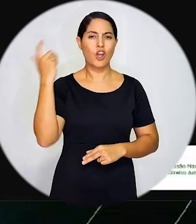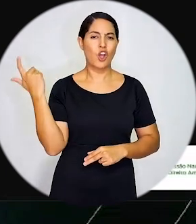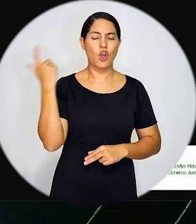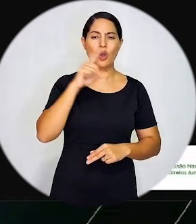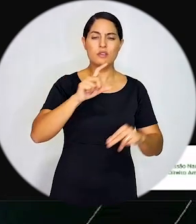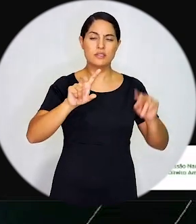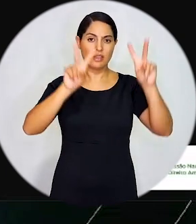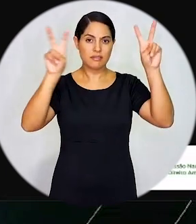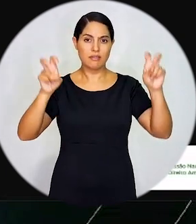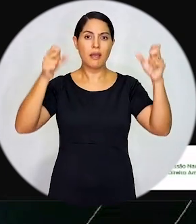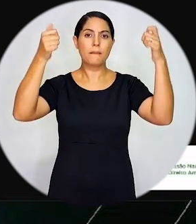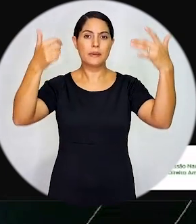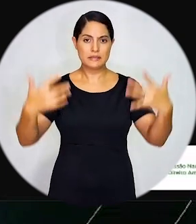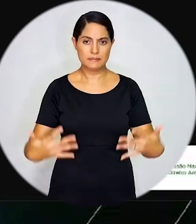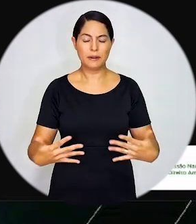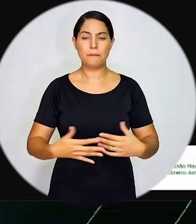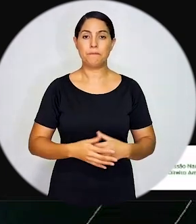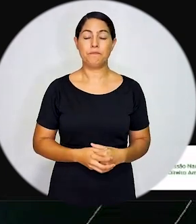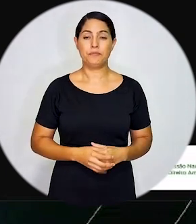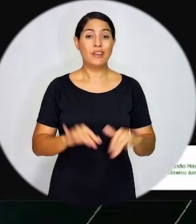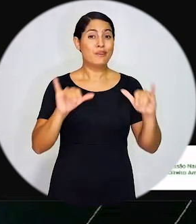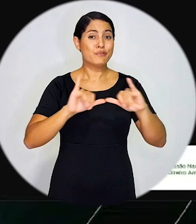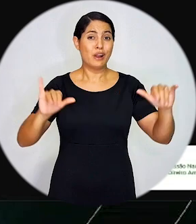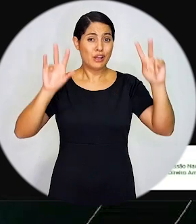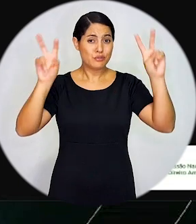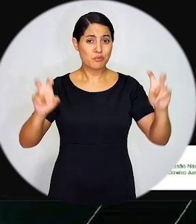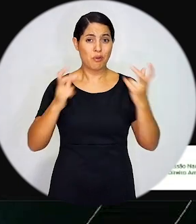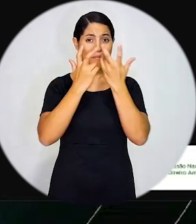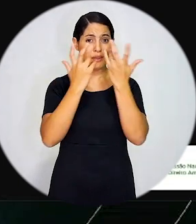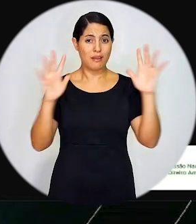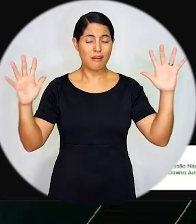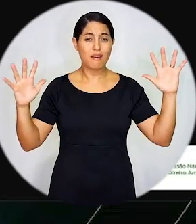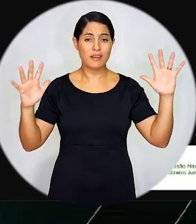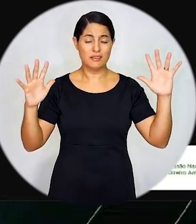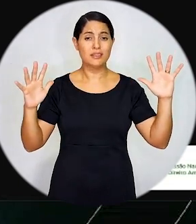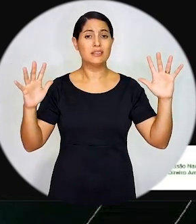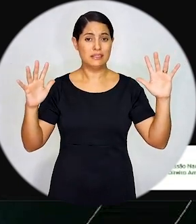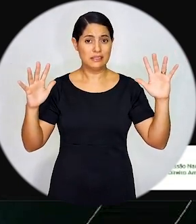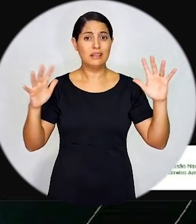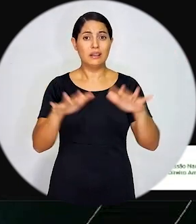inteligência e convicções sobre o tema. A crise ambiental,